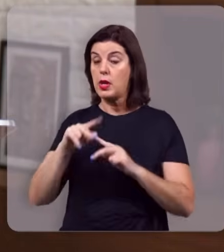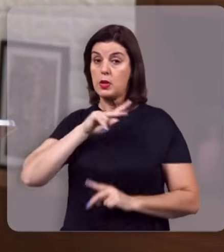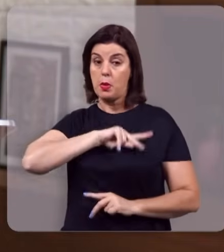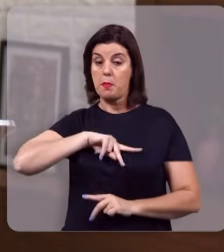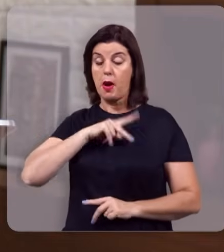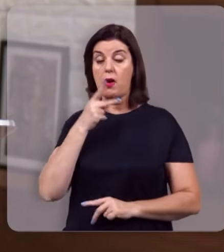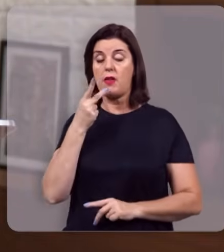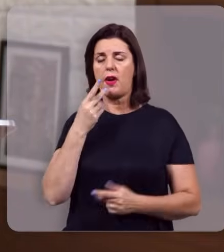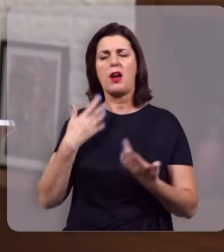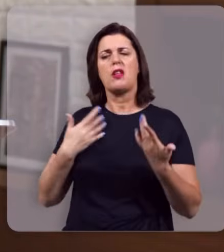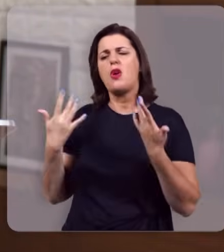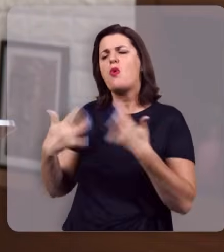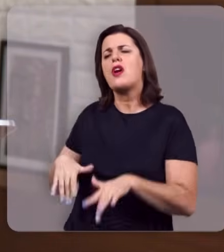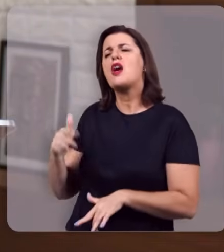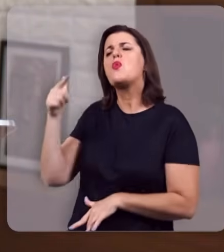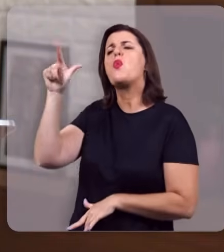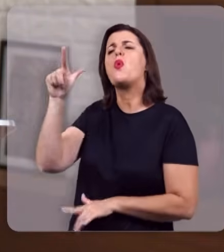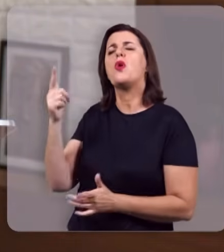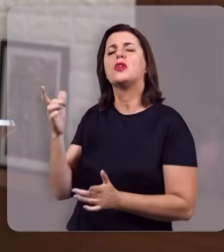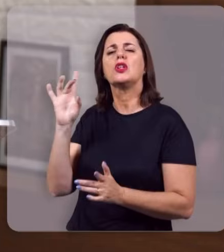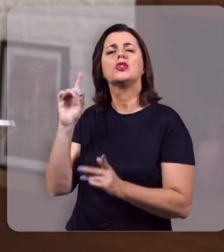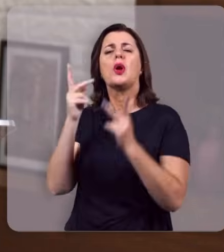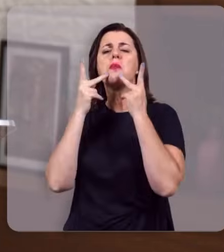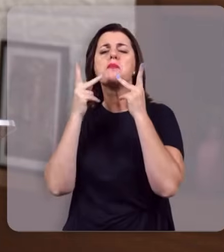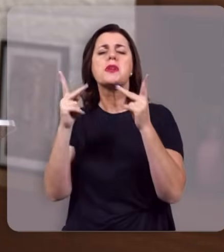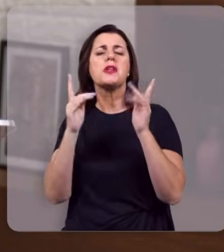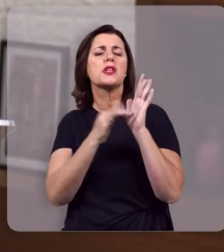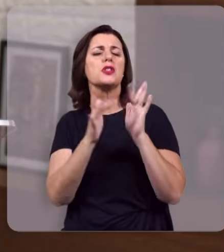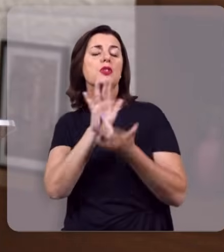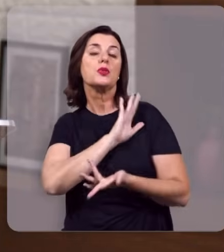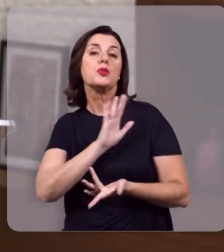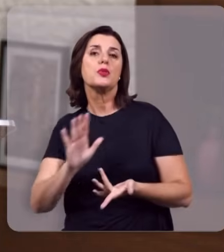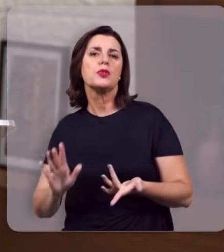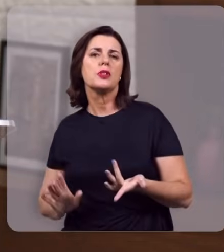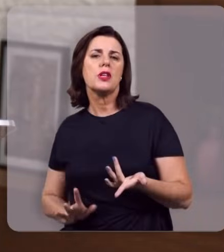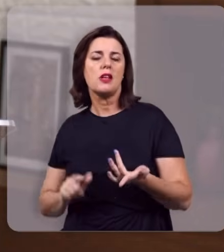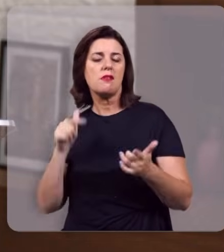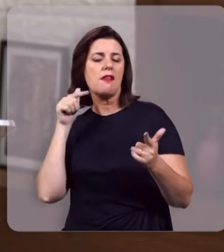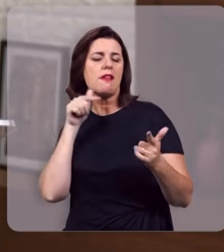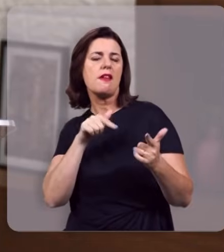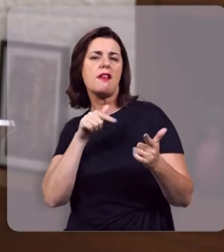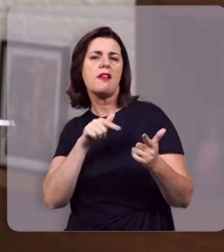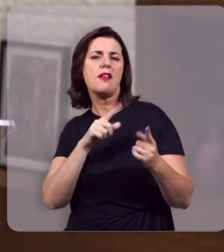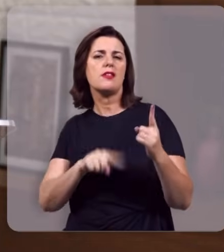diz: eu não quero saber de outra coisa senão pregar Cristo e este